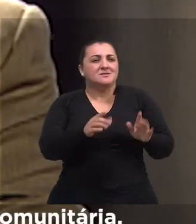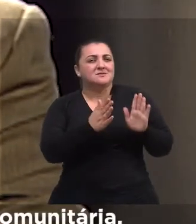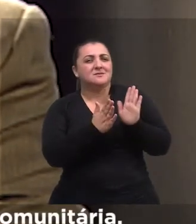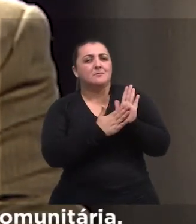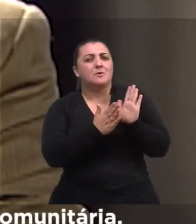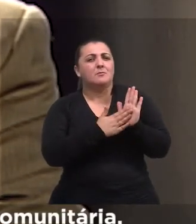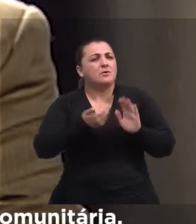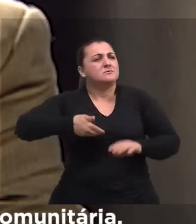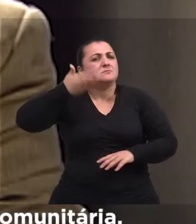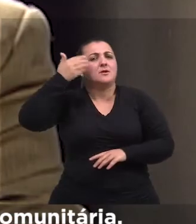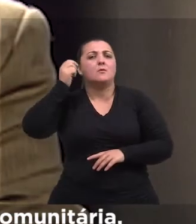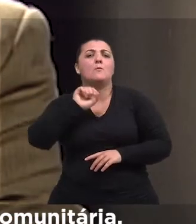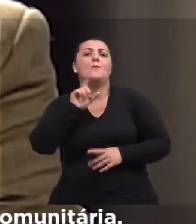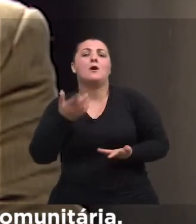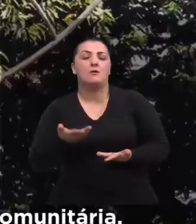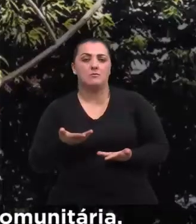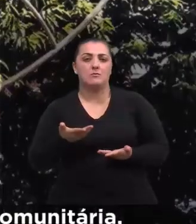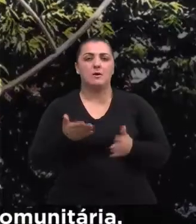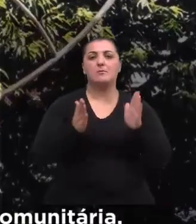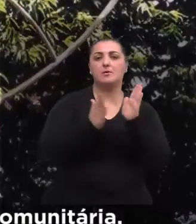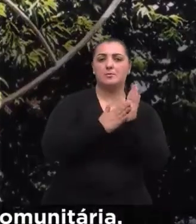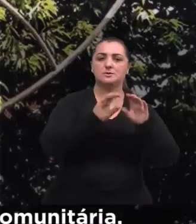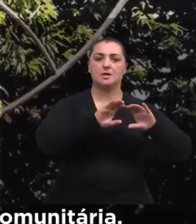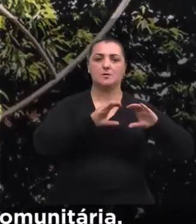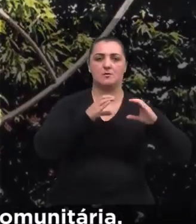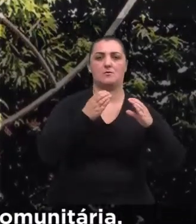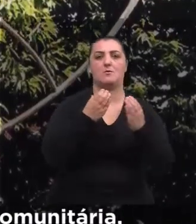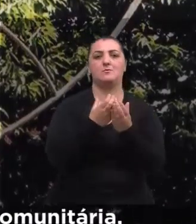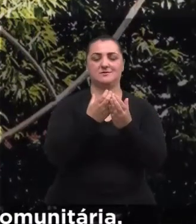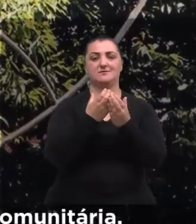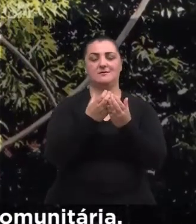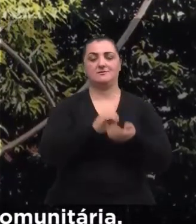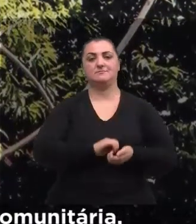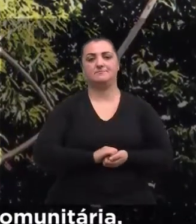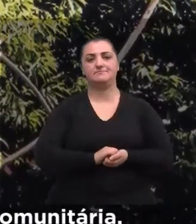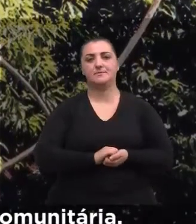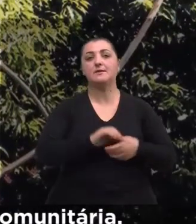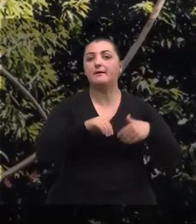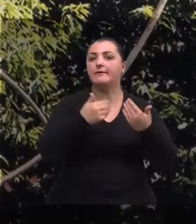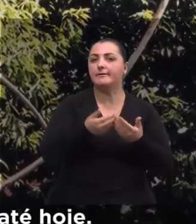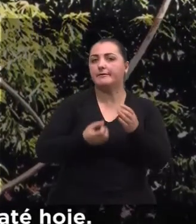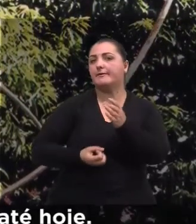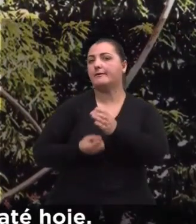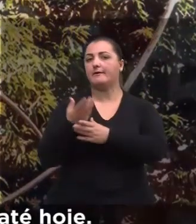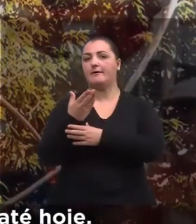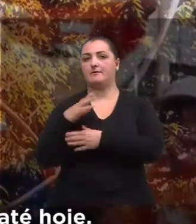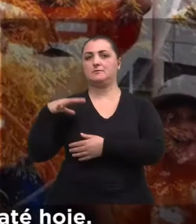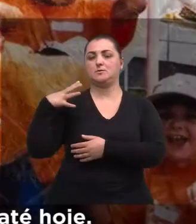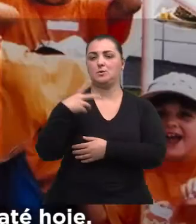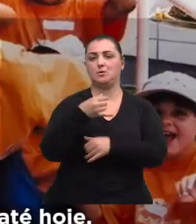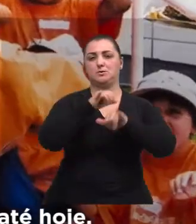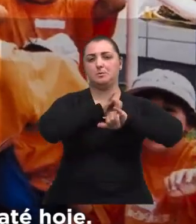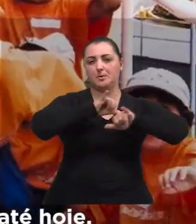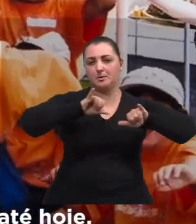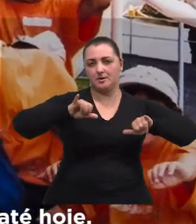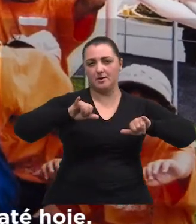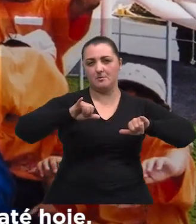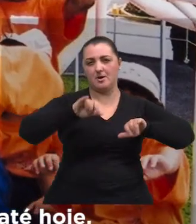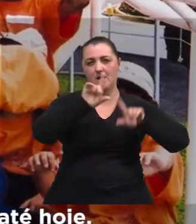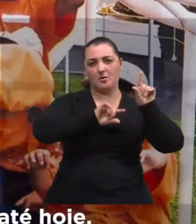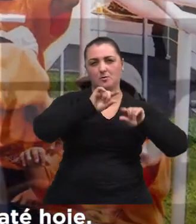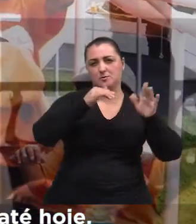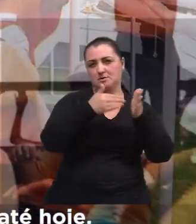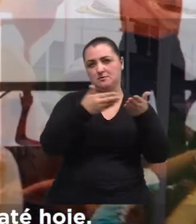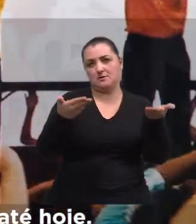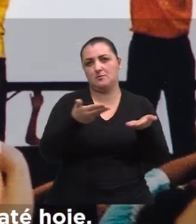Mas a proposta qual era? Era uma proposta comunitária, realmente comunitária. E aí foram criados todos esses programas,